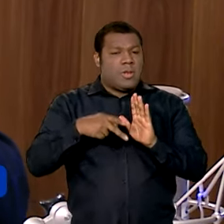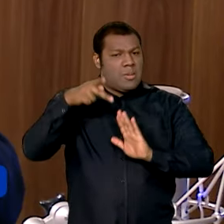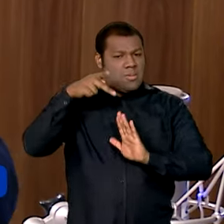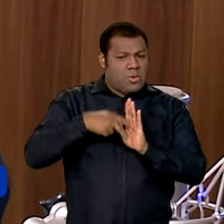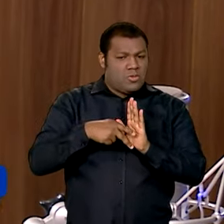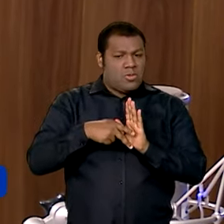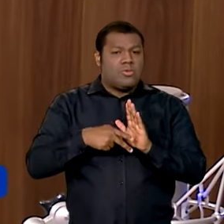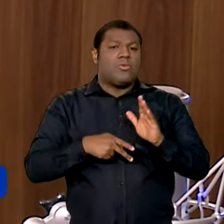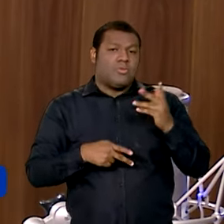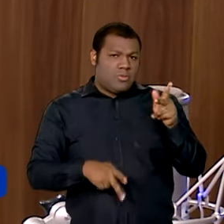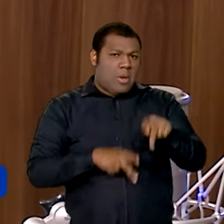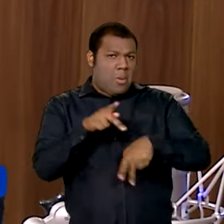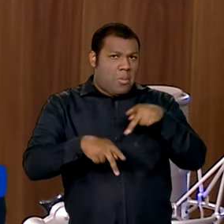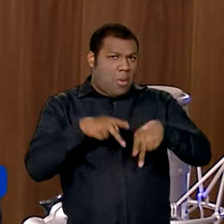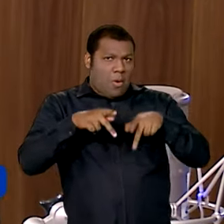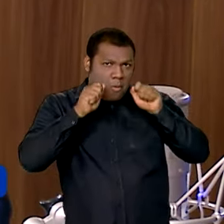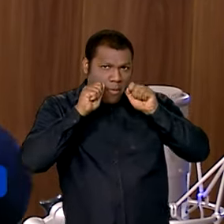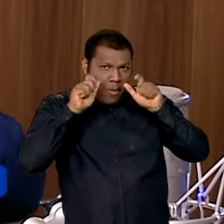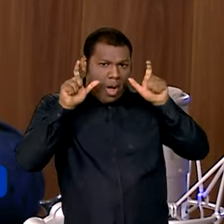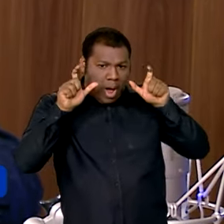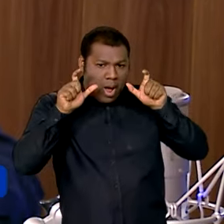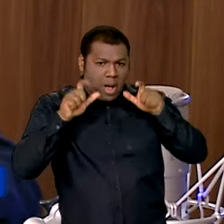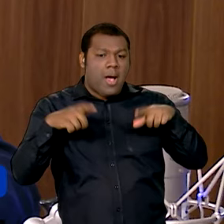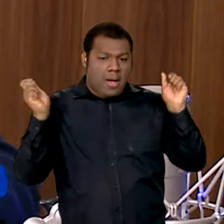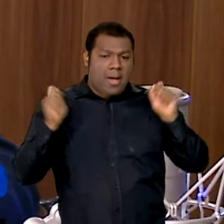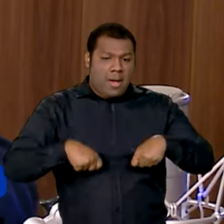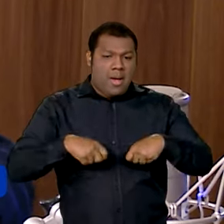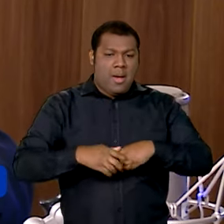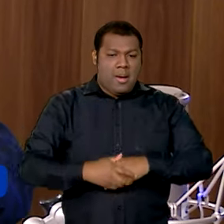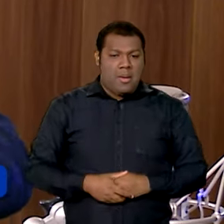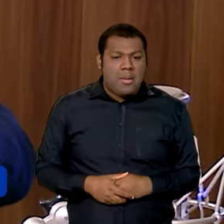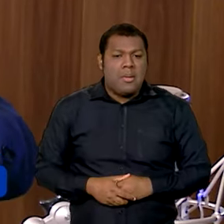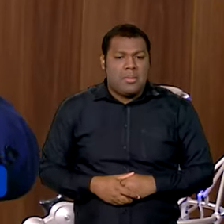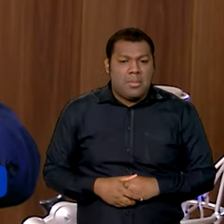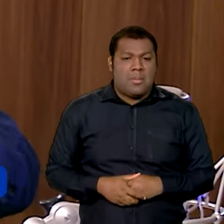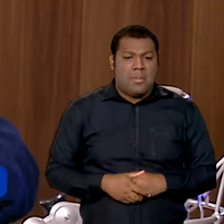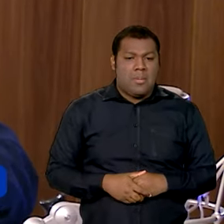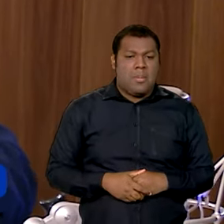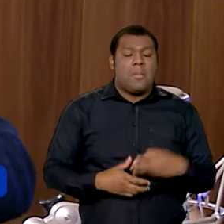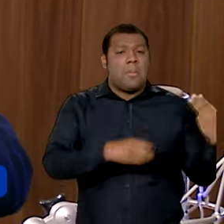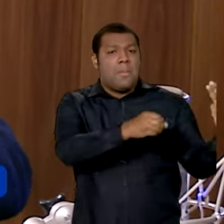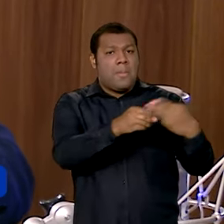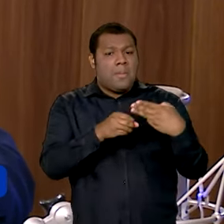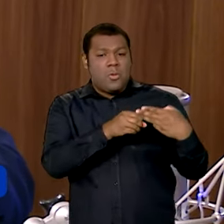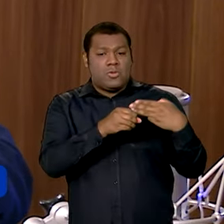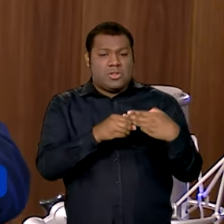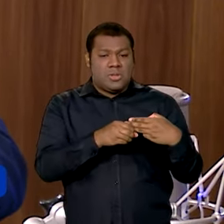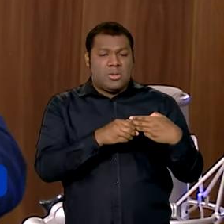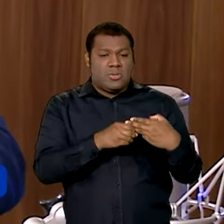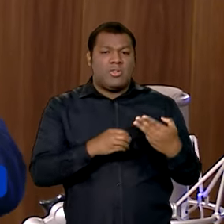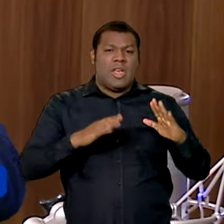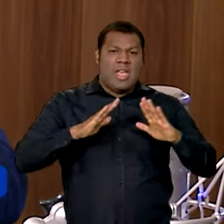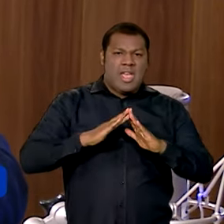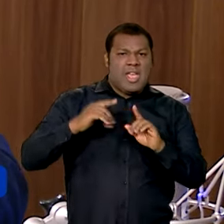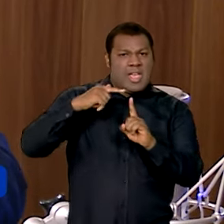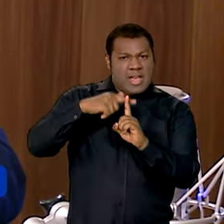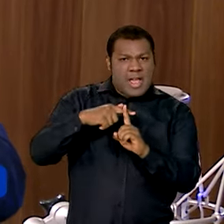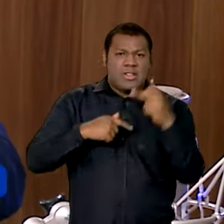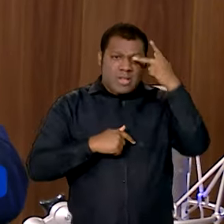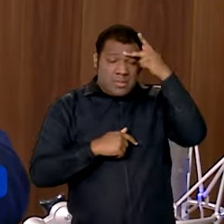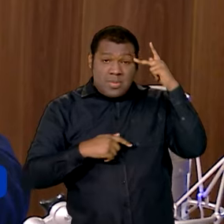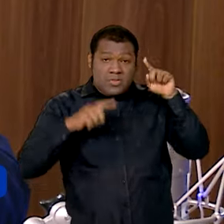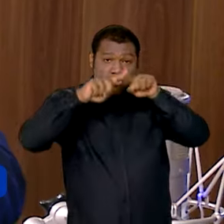passa a ter um plano de contingência onde o município e ali no município as igrejas né os servidores